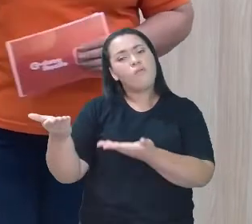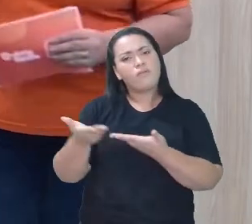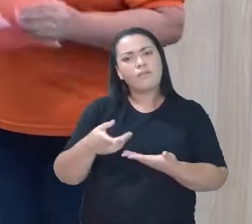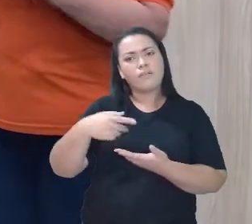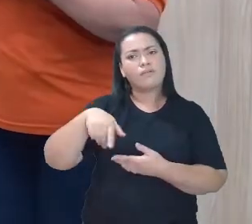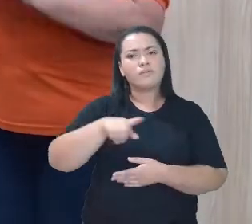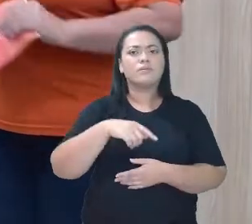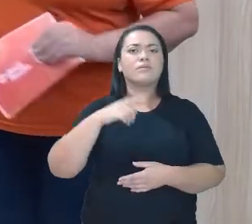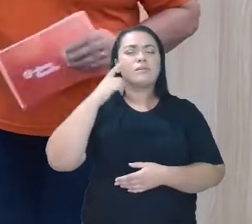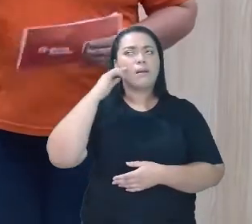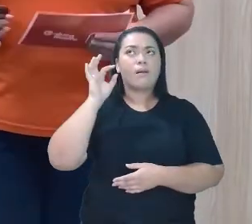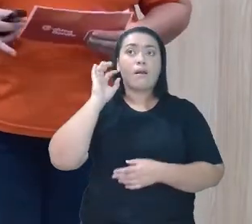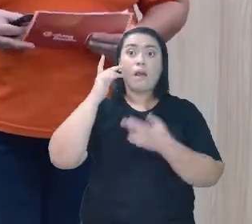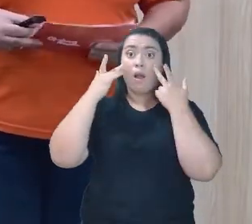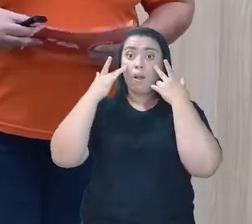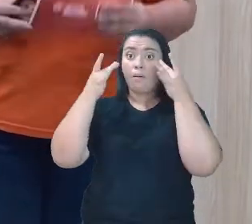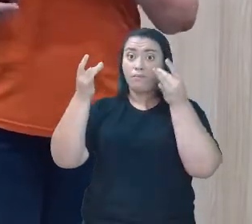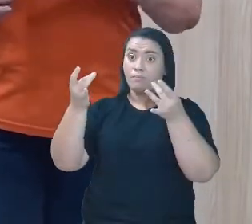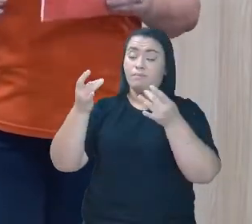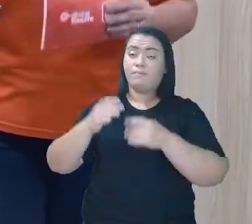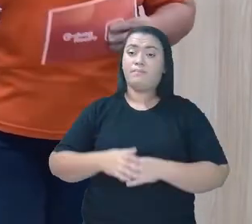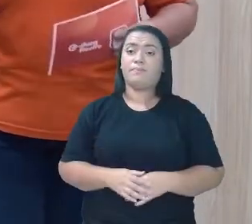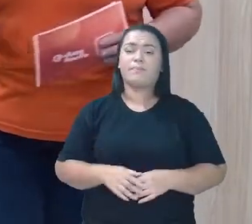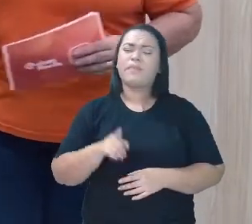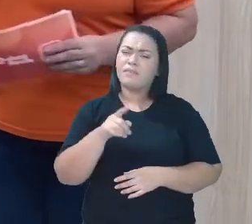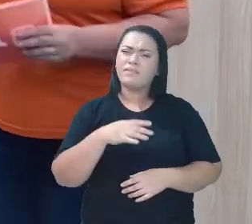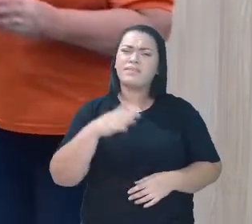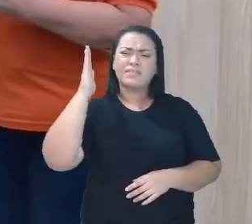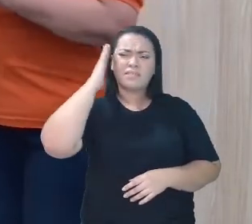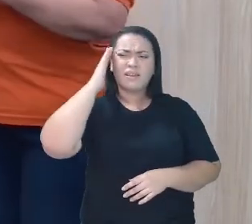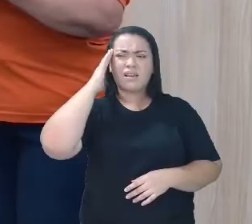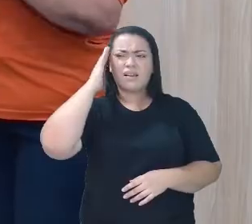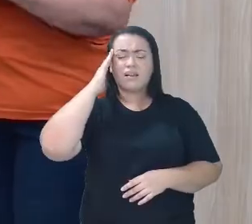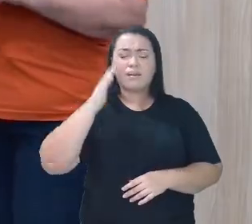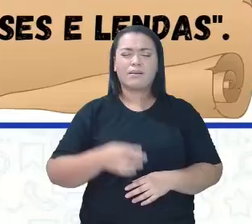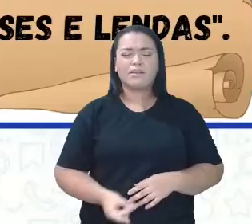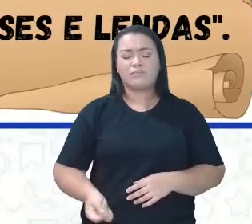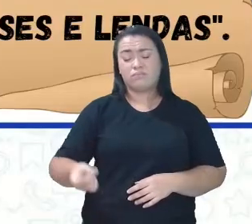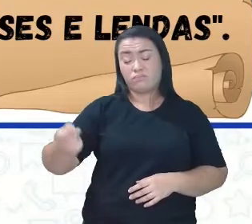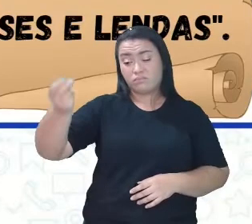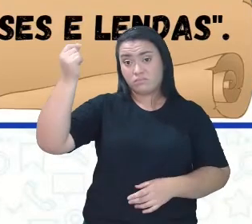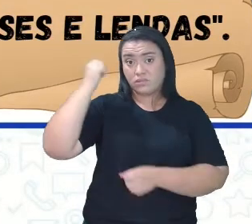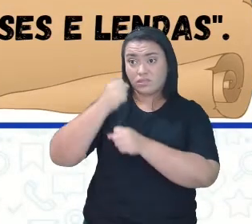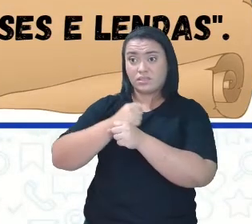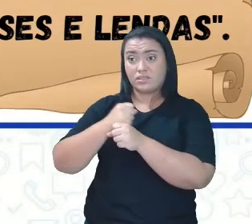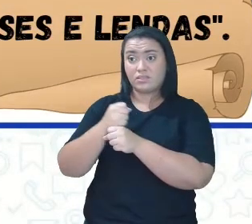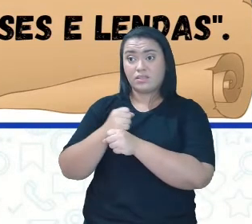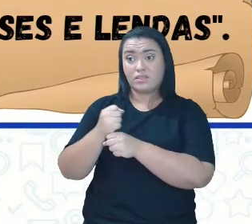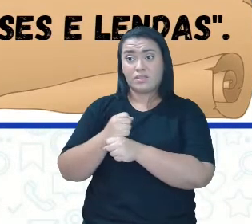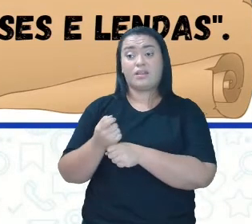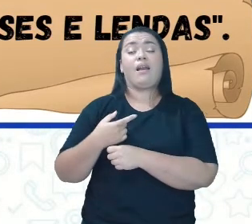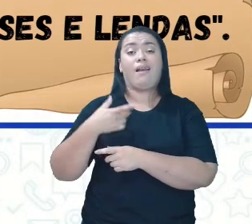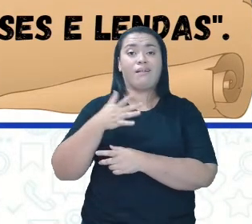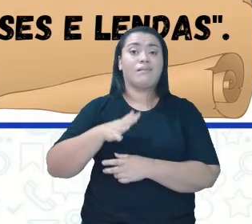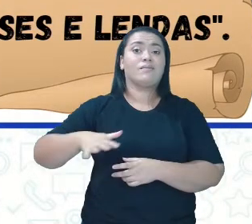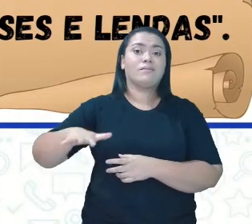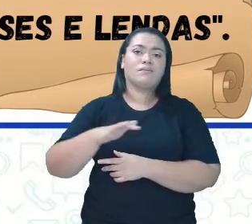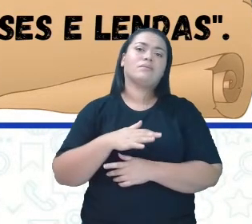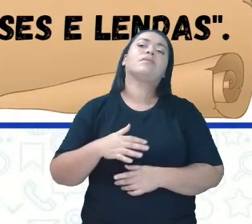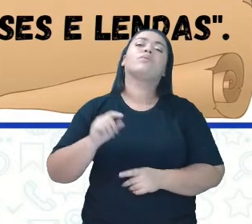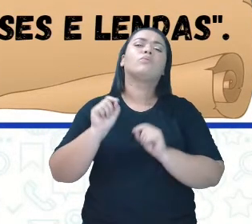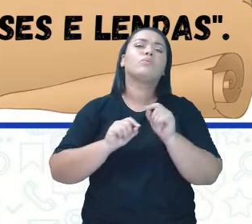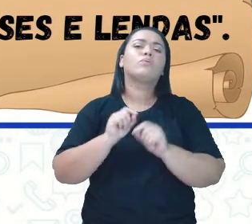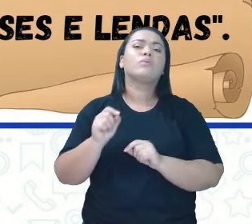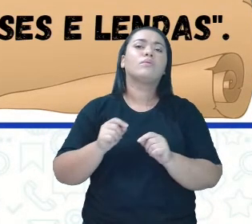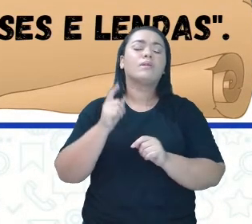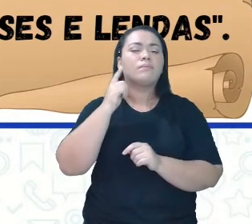céu. Mas vamos continuar. Vocês sabiam, né, que há milhares de anos atrás, as civilizações